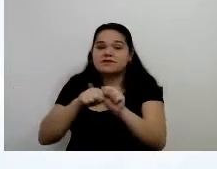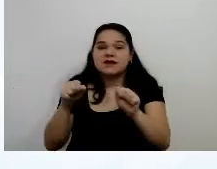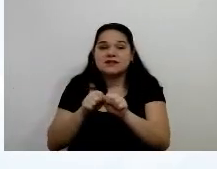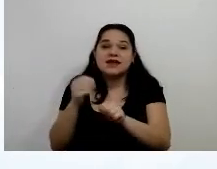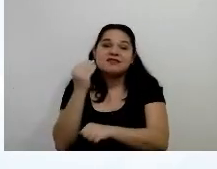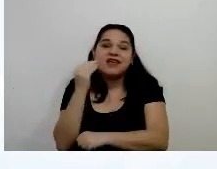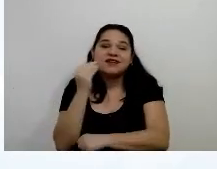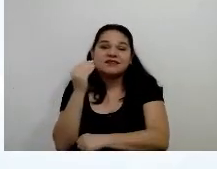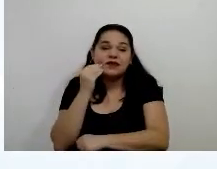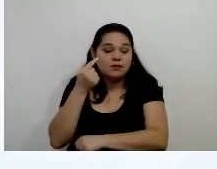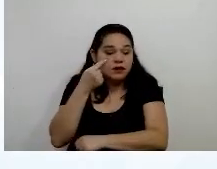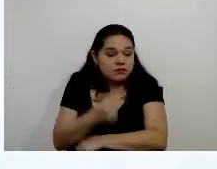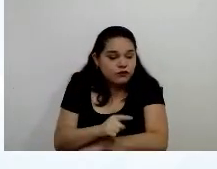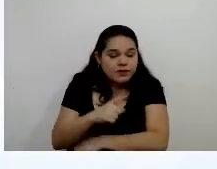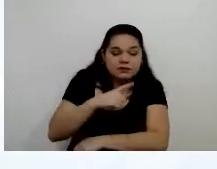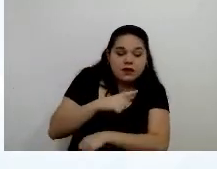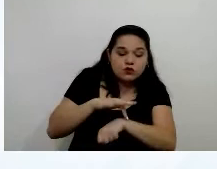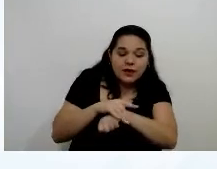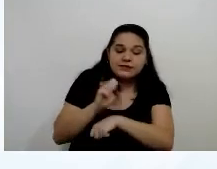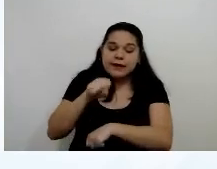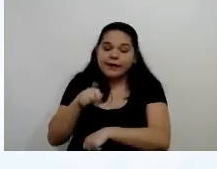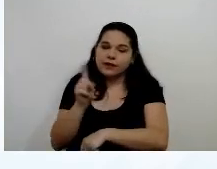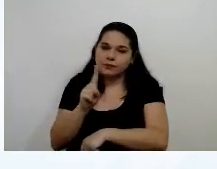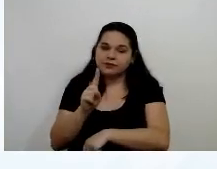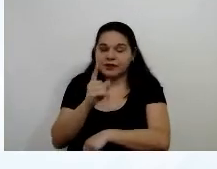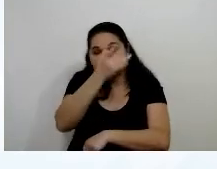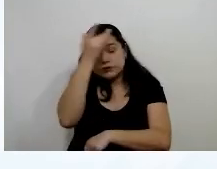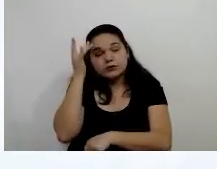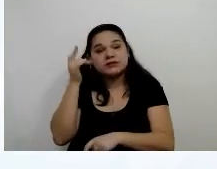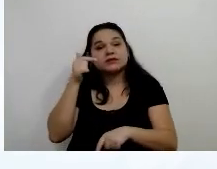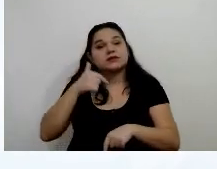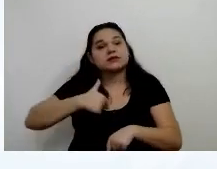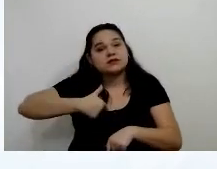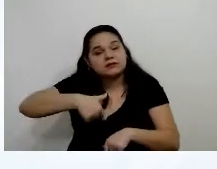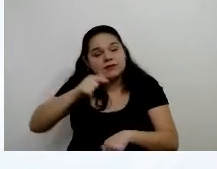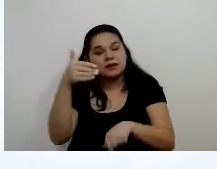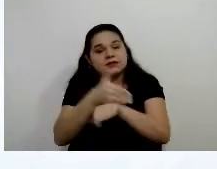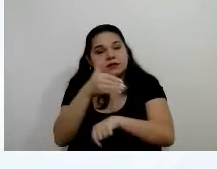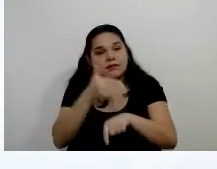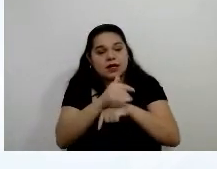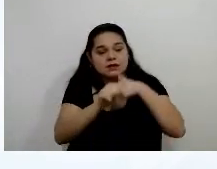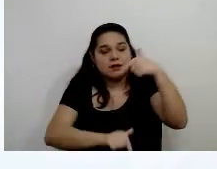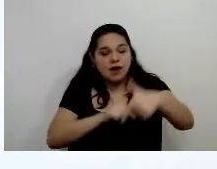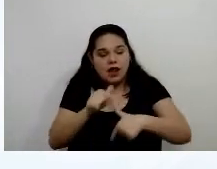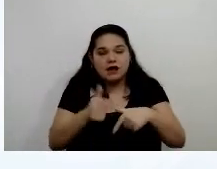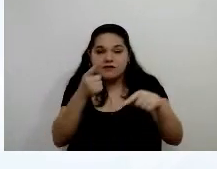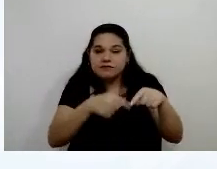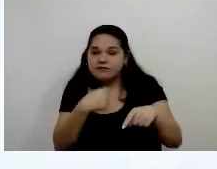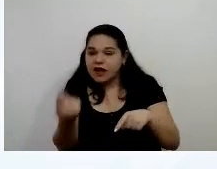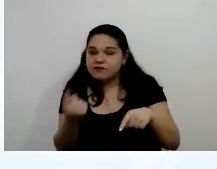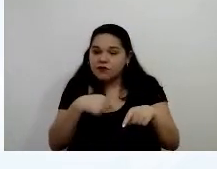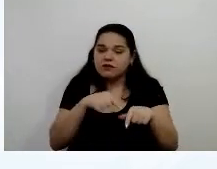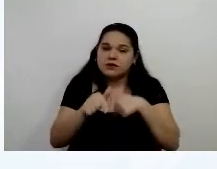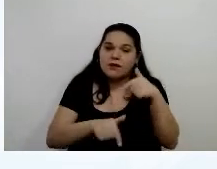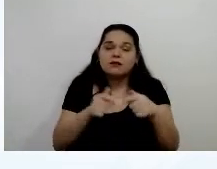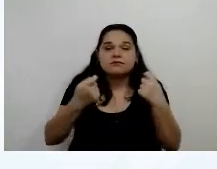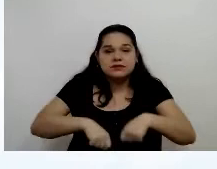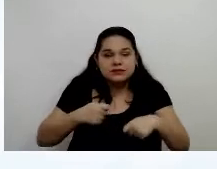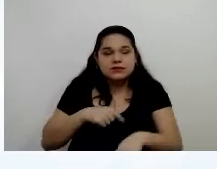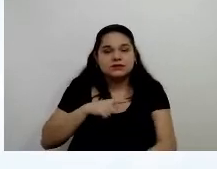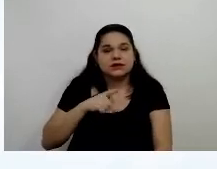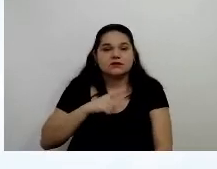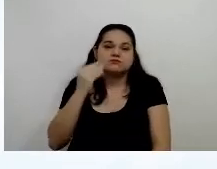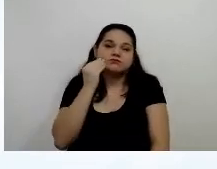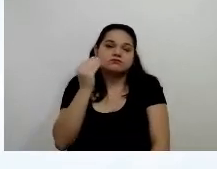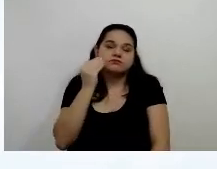De que o trabalhador, para participar e voltar ao trabalho, ele tem que ter uma testagem mensal. E você já deve ter